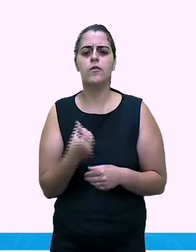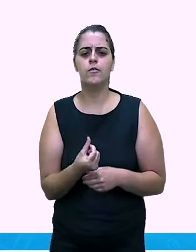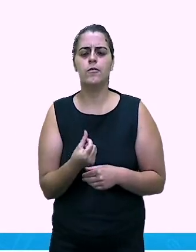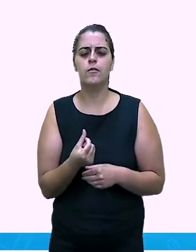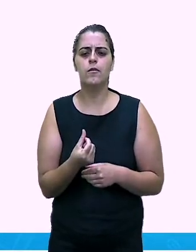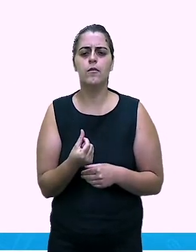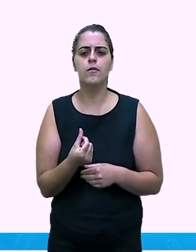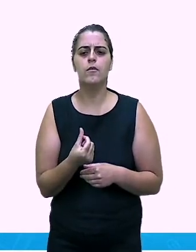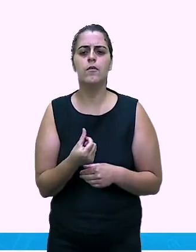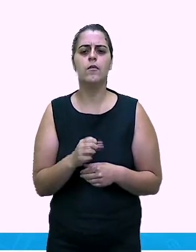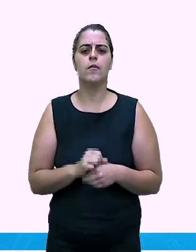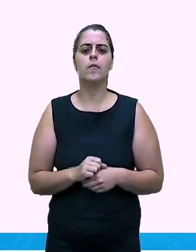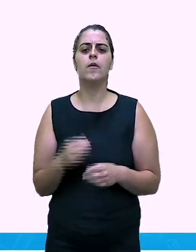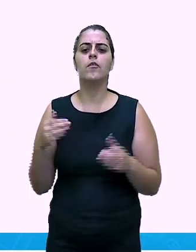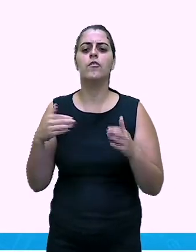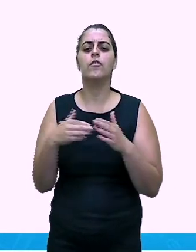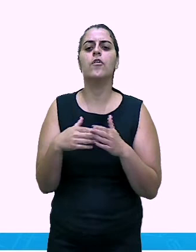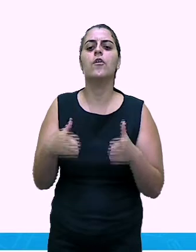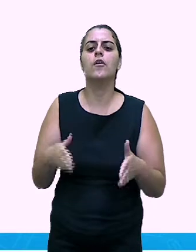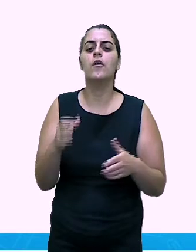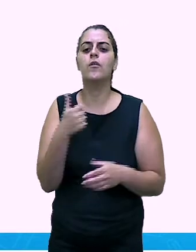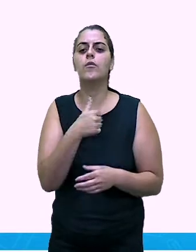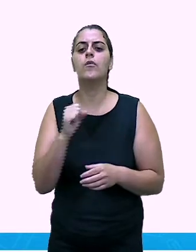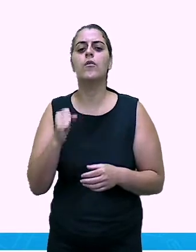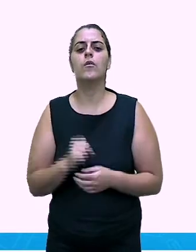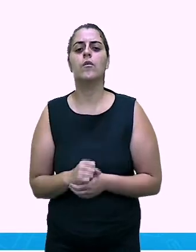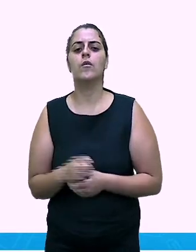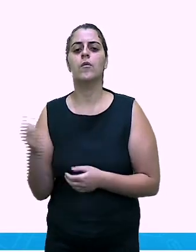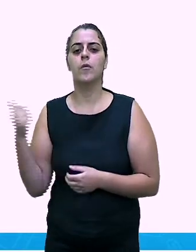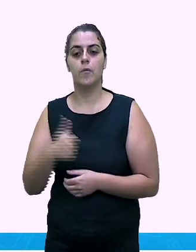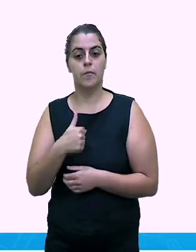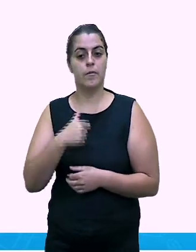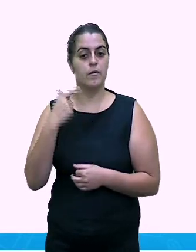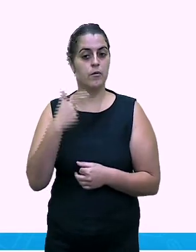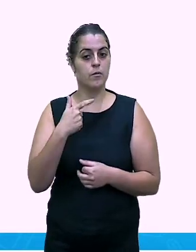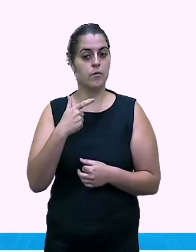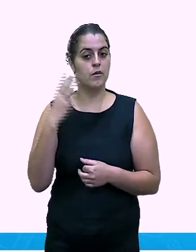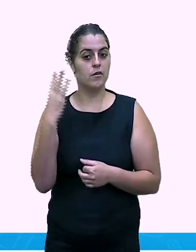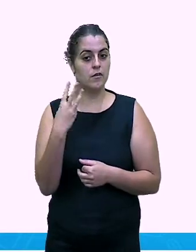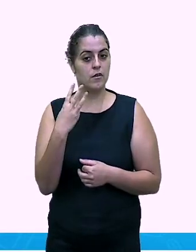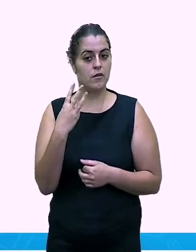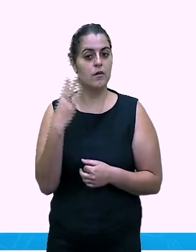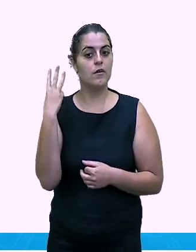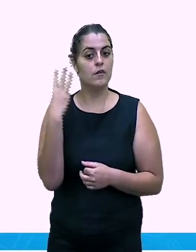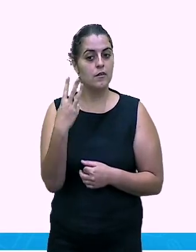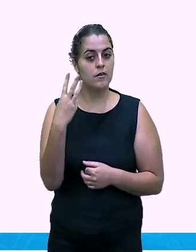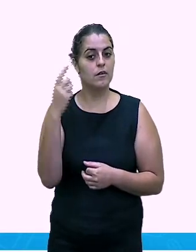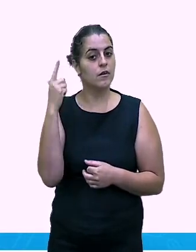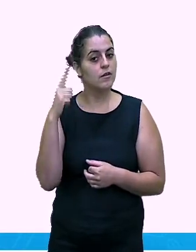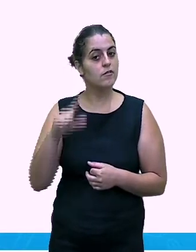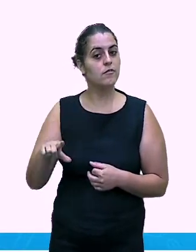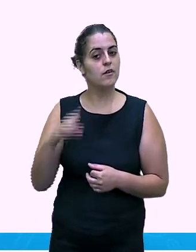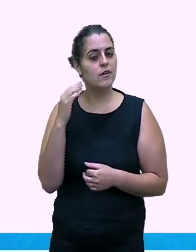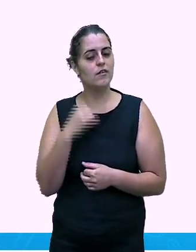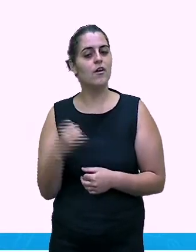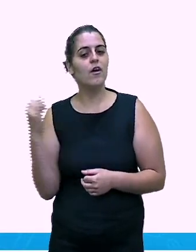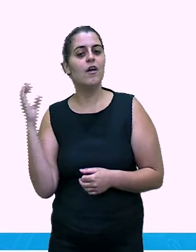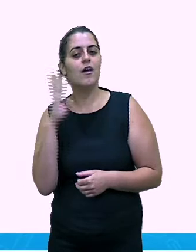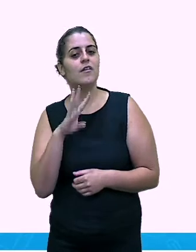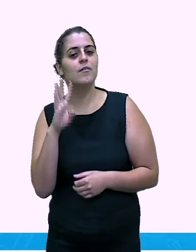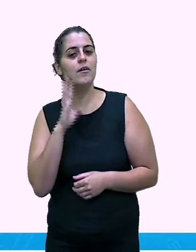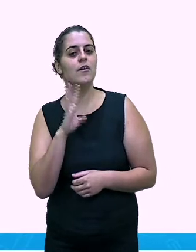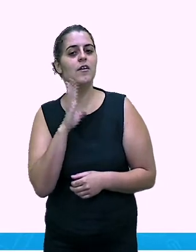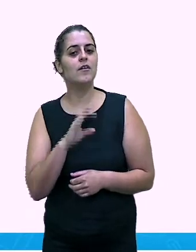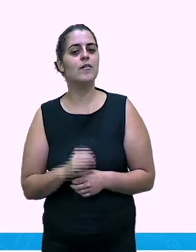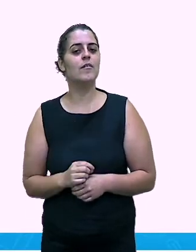6 cabe dentro do número 18. Quantas vezes? Olha, 1, 2, 3. Olha que interessante a gente pegar